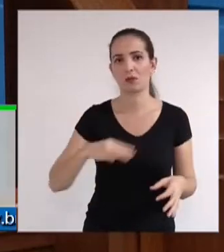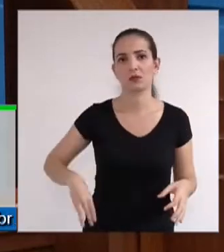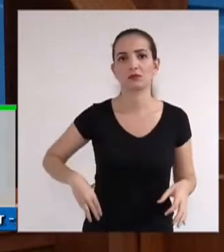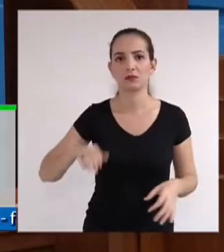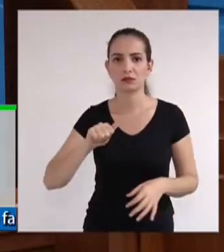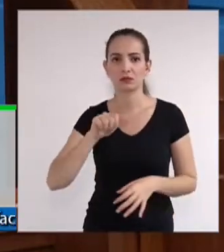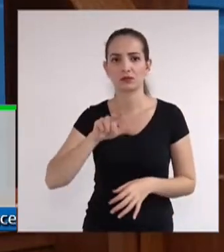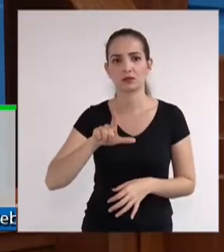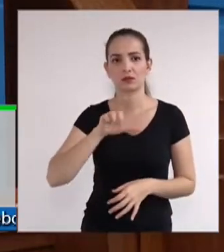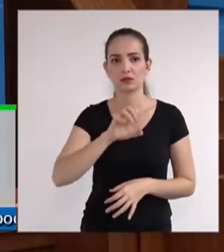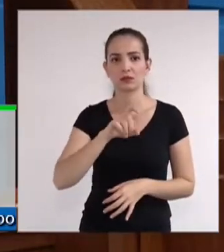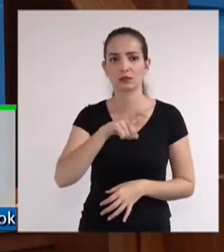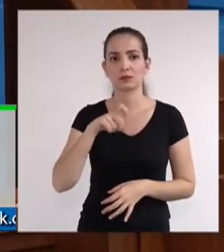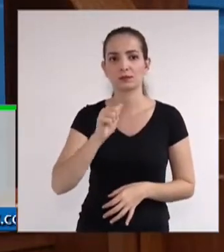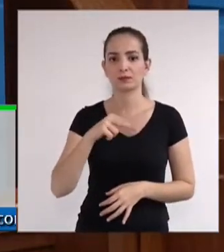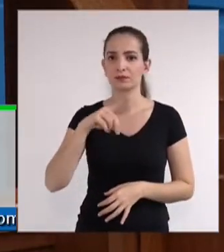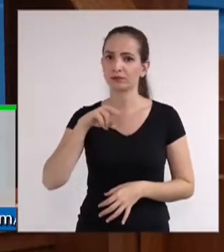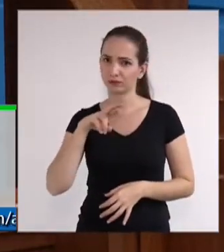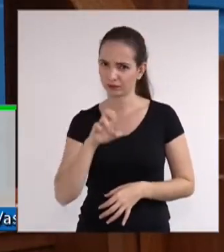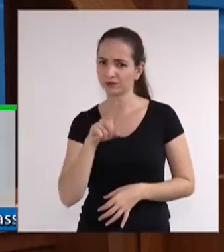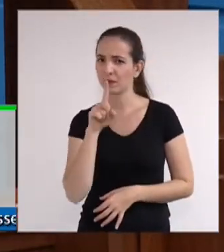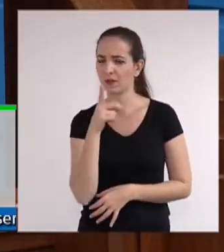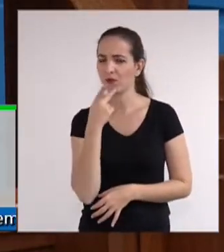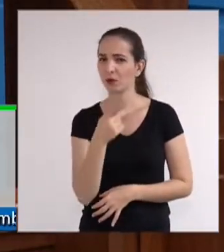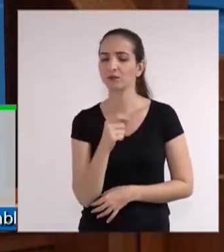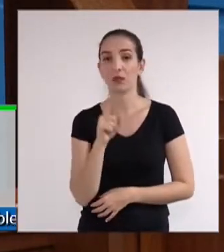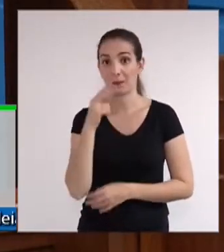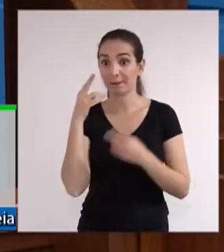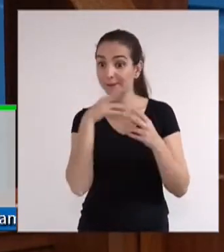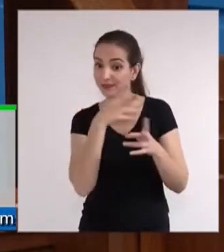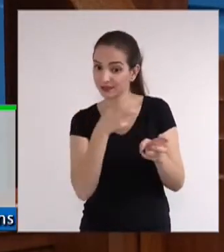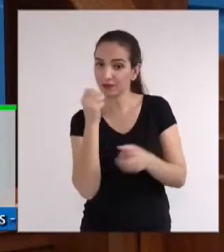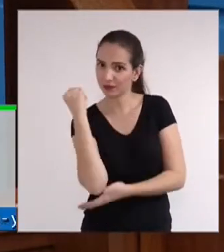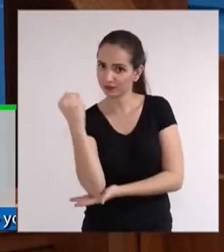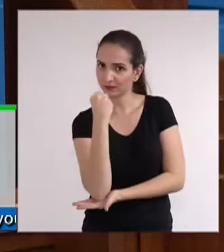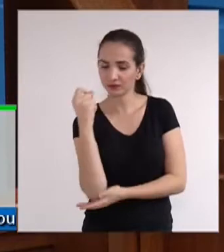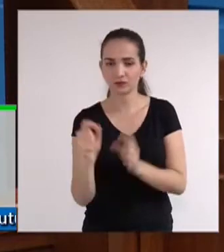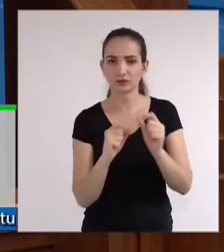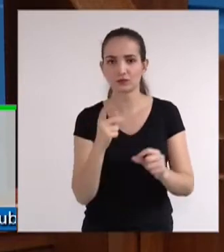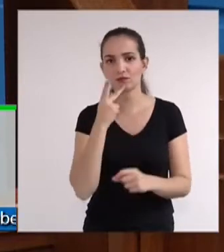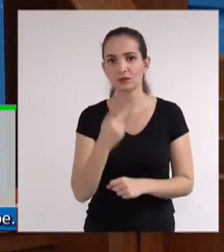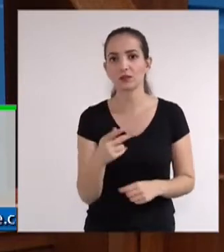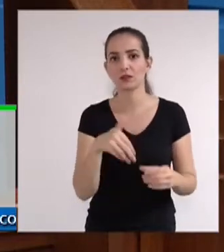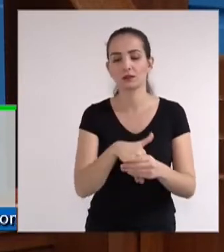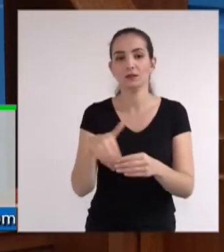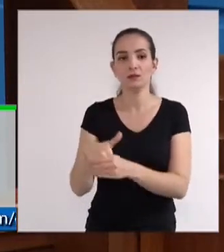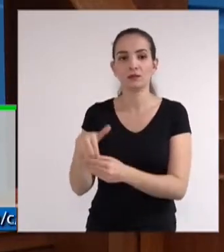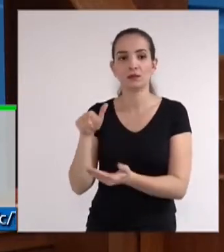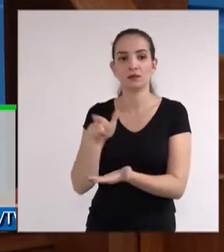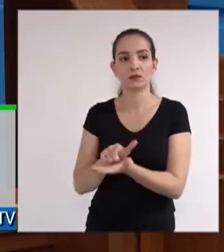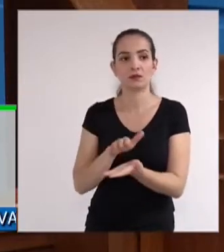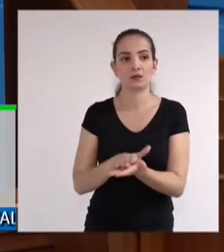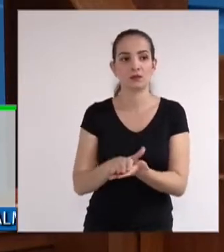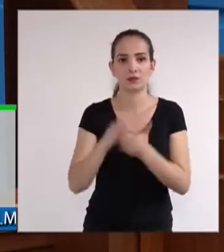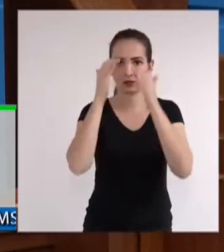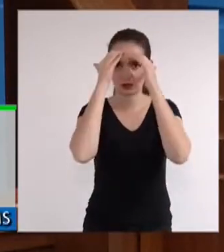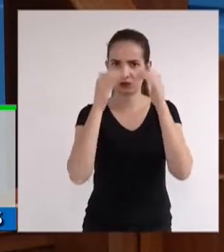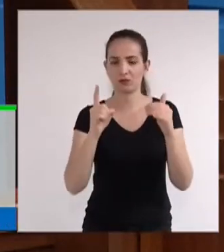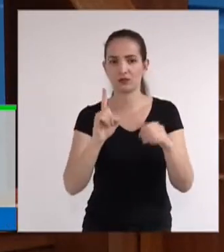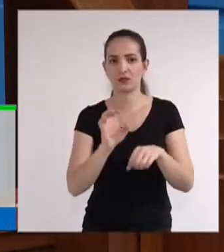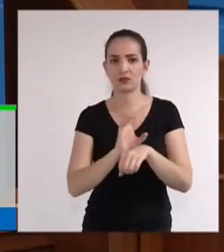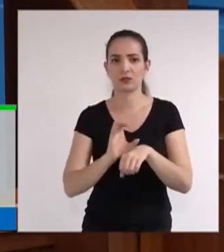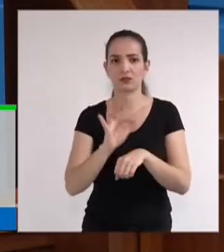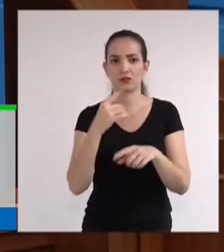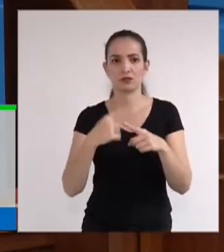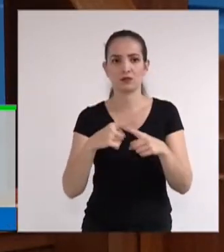Moraes, só para que os senhores percebam a gravidade do que está ocorrendo. Ele chegou a dizer que o voto impresso é inconstitucional, porque o